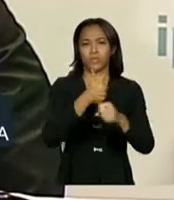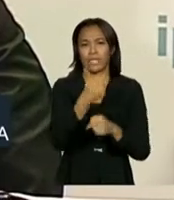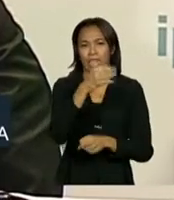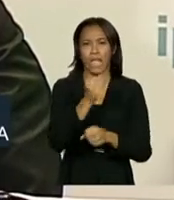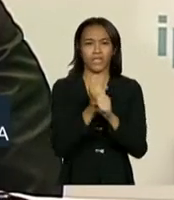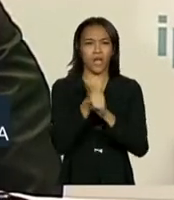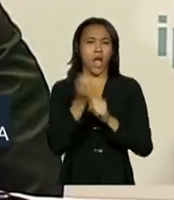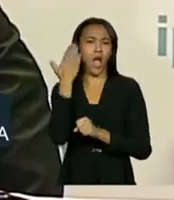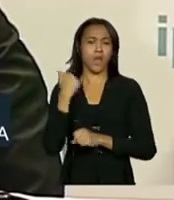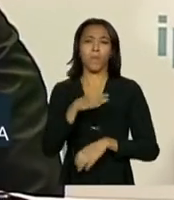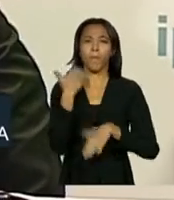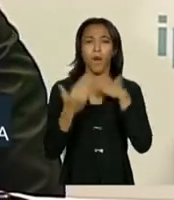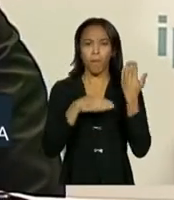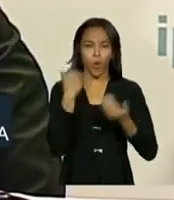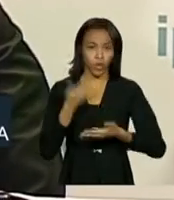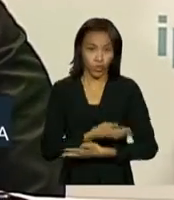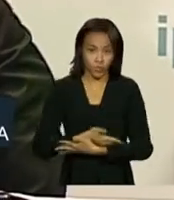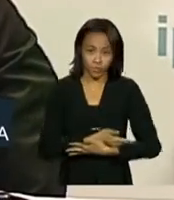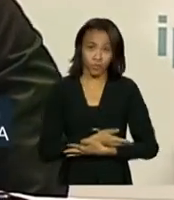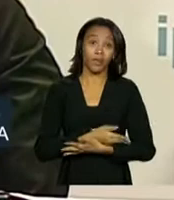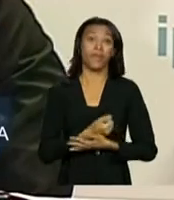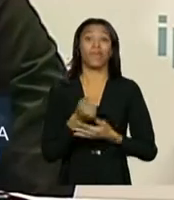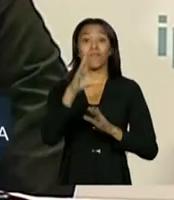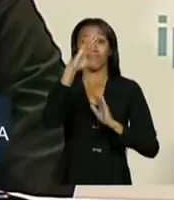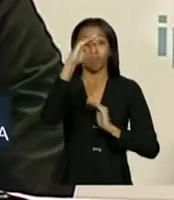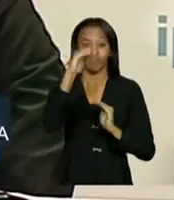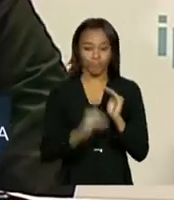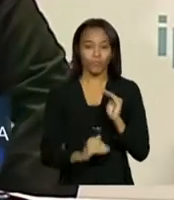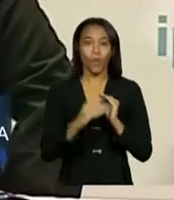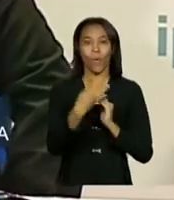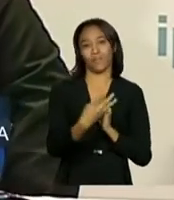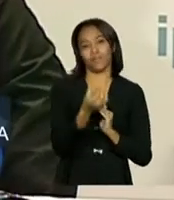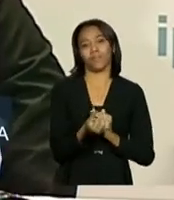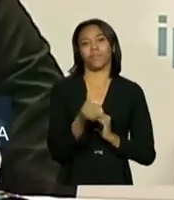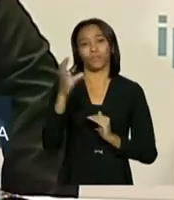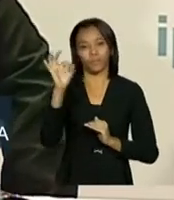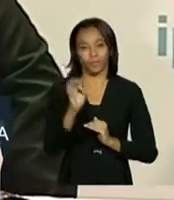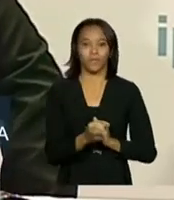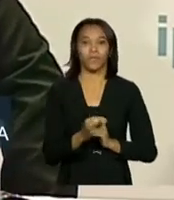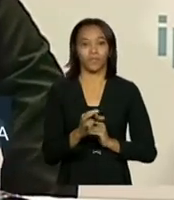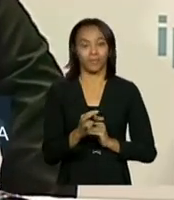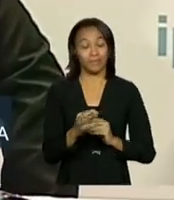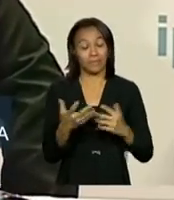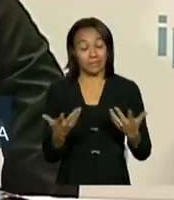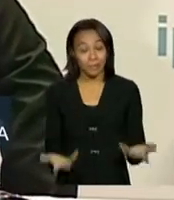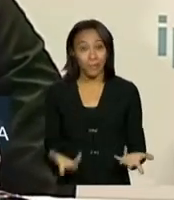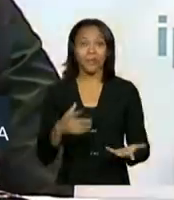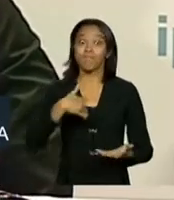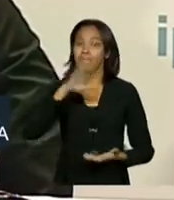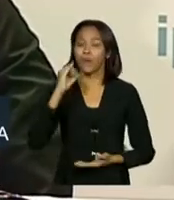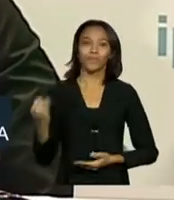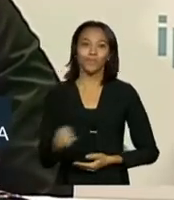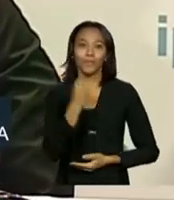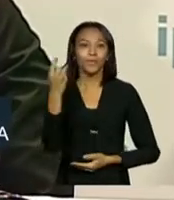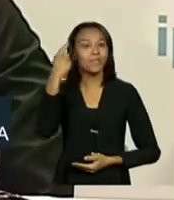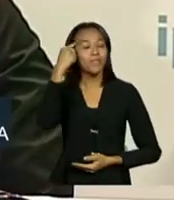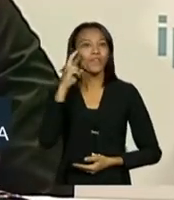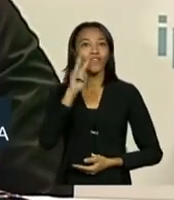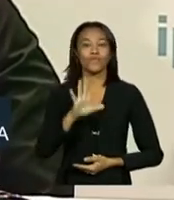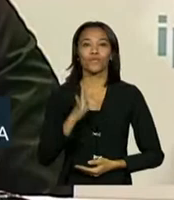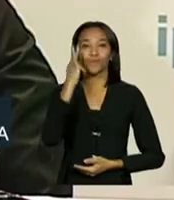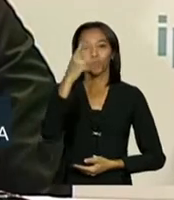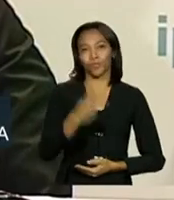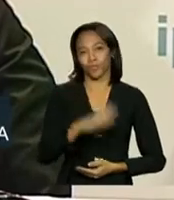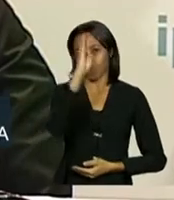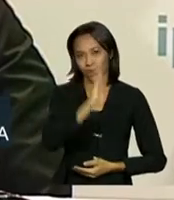a mortalidade infantil no Brasil caiu 46%. Acho que não tem nada mais importante para o futuro do